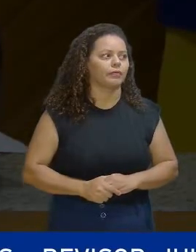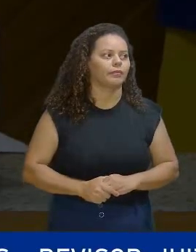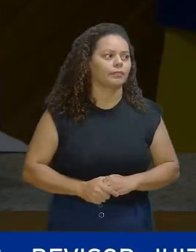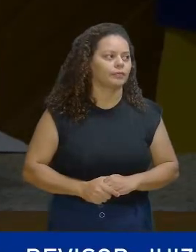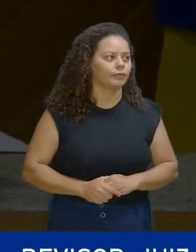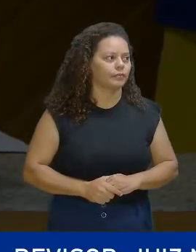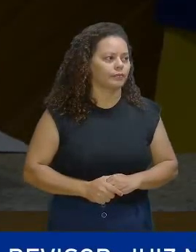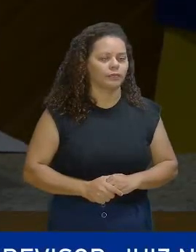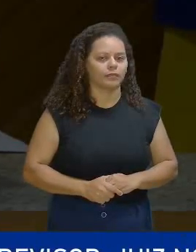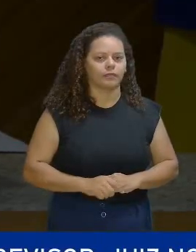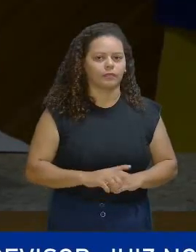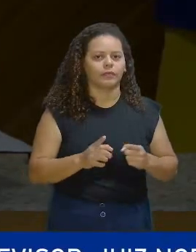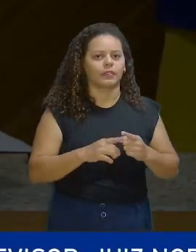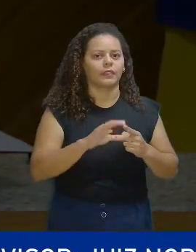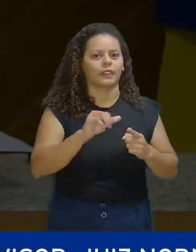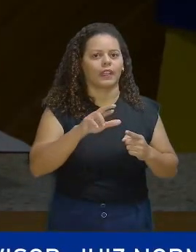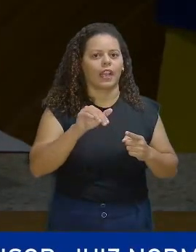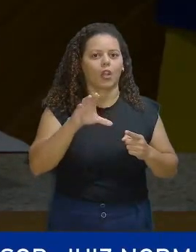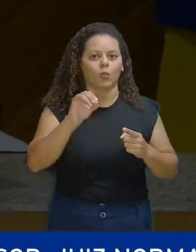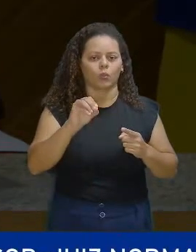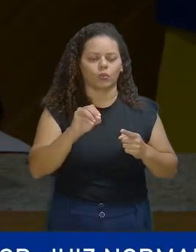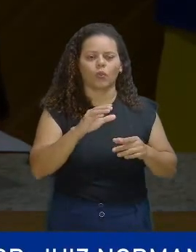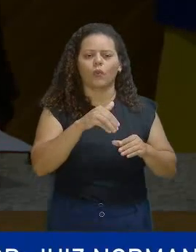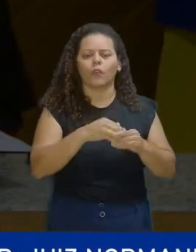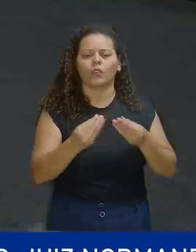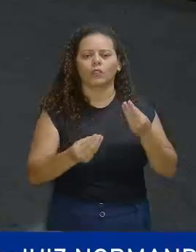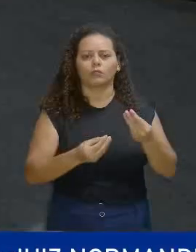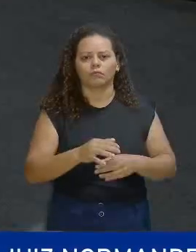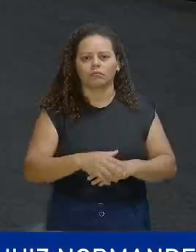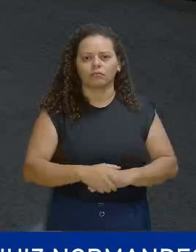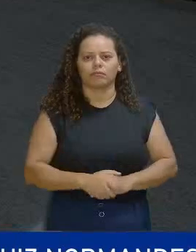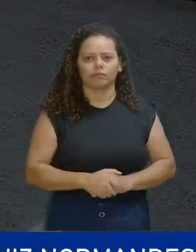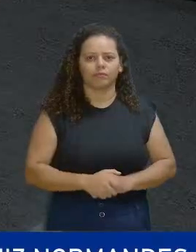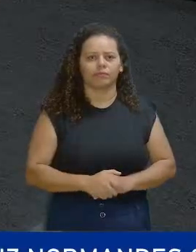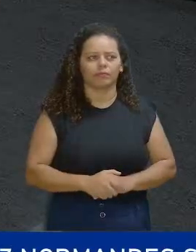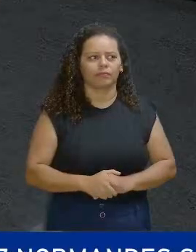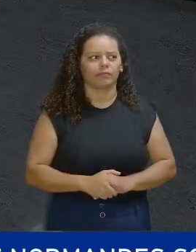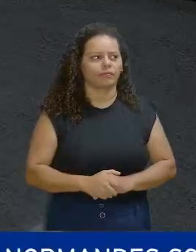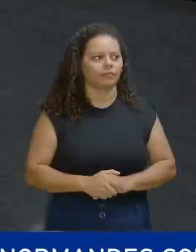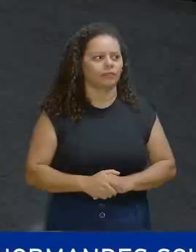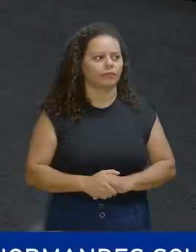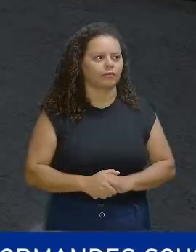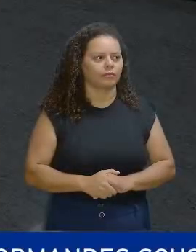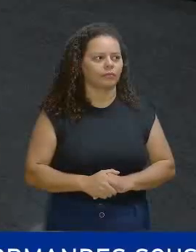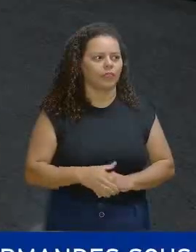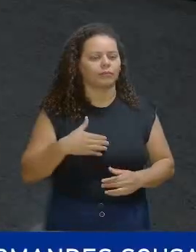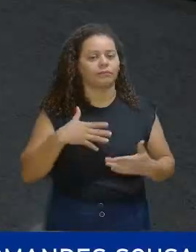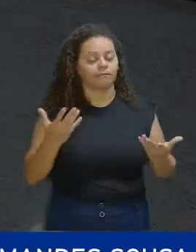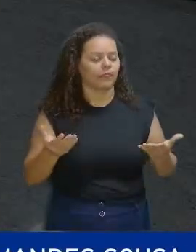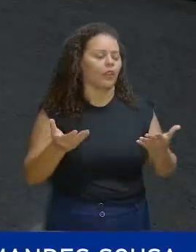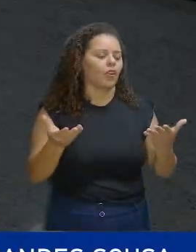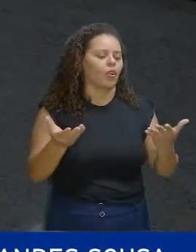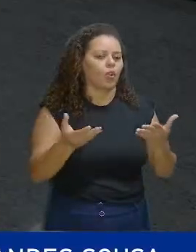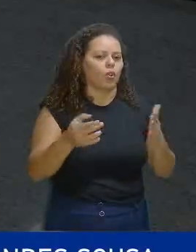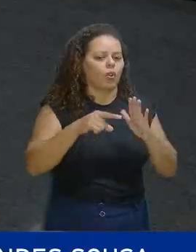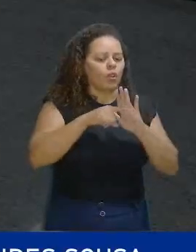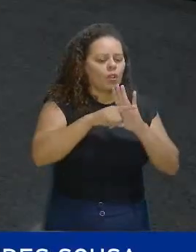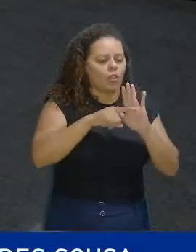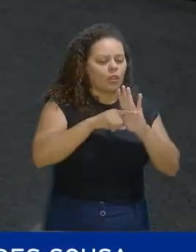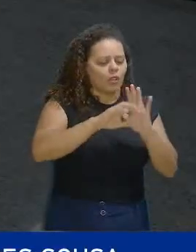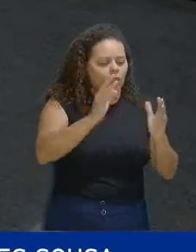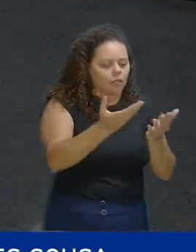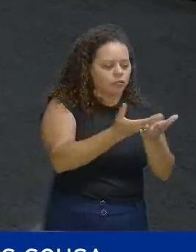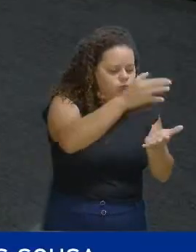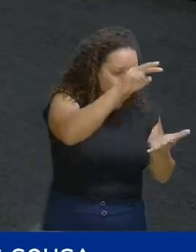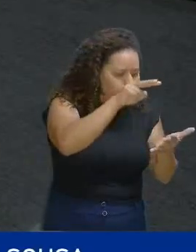Como vota o juiz Carlos Fernando? Senhor presidente, Imagem ampla do plenário. analisei estes autos